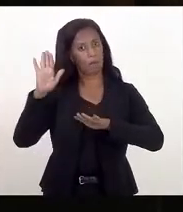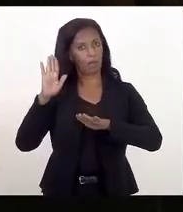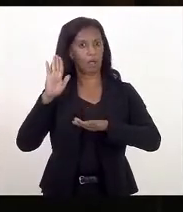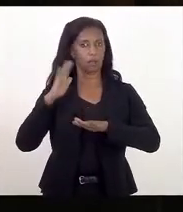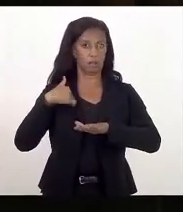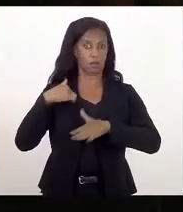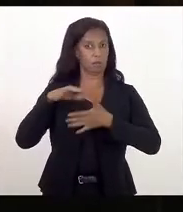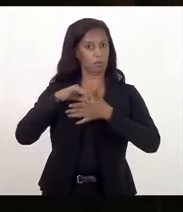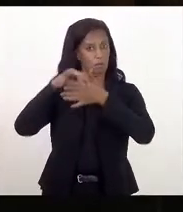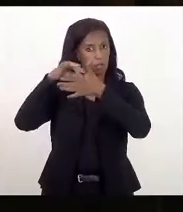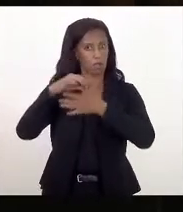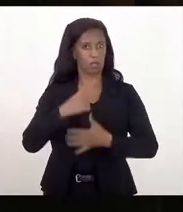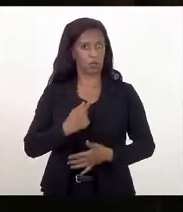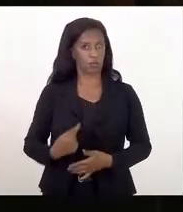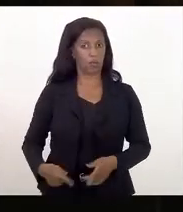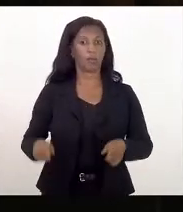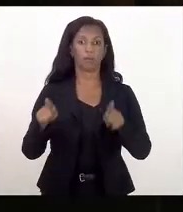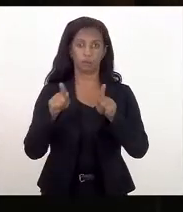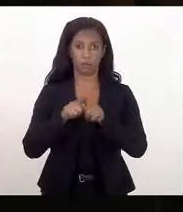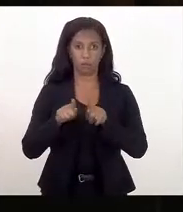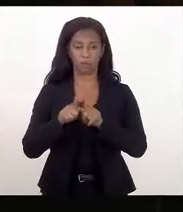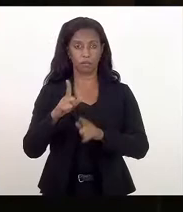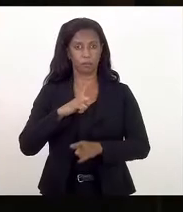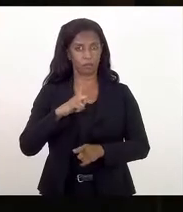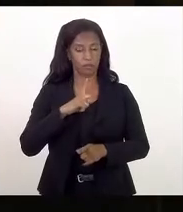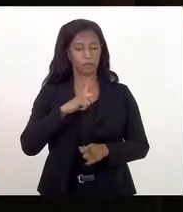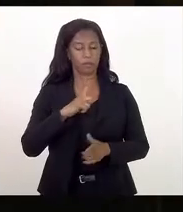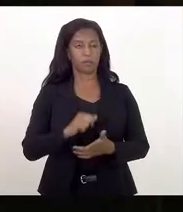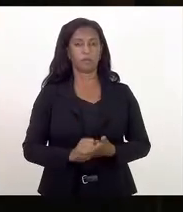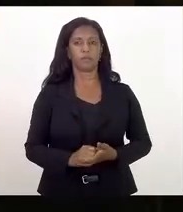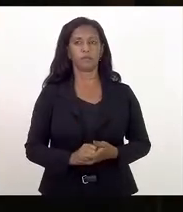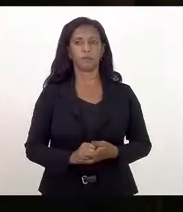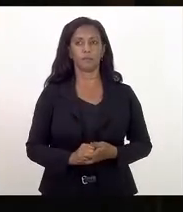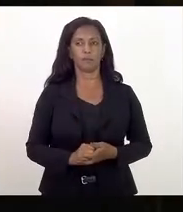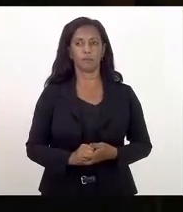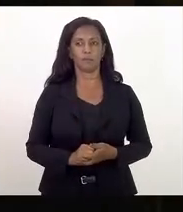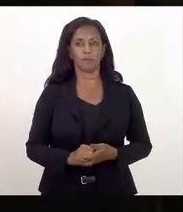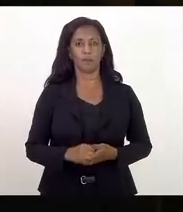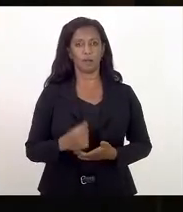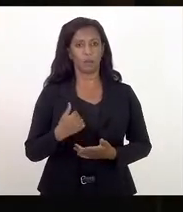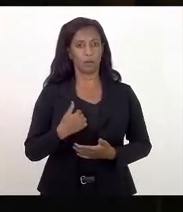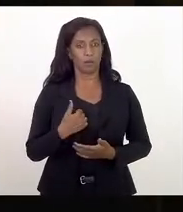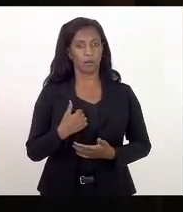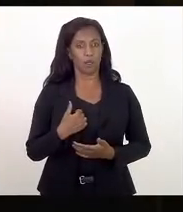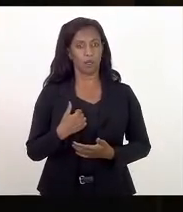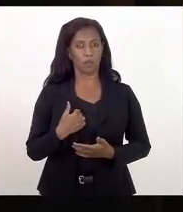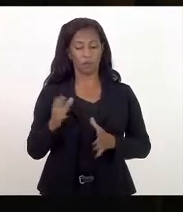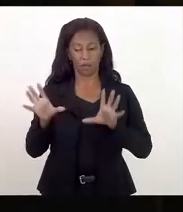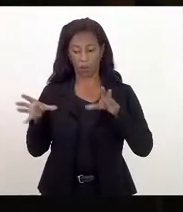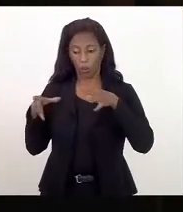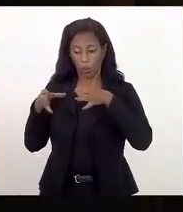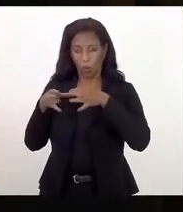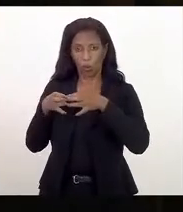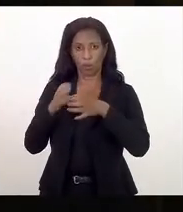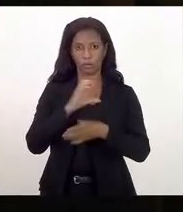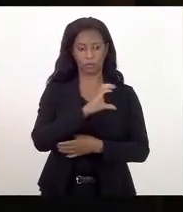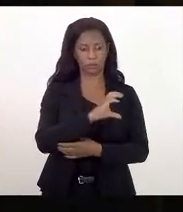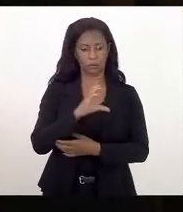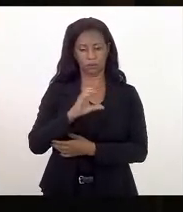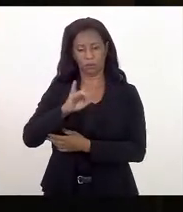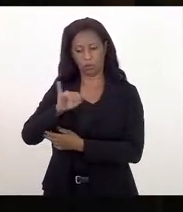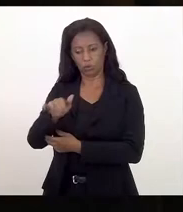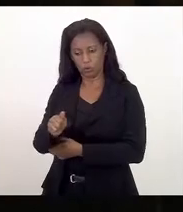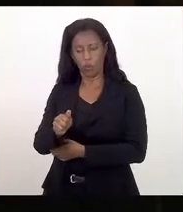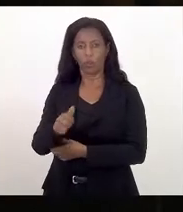líder de governo, também tenho o honrado compromisso de presidir a Comissão de Constituição e Justiça, do qual o